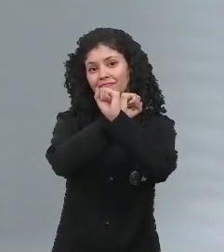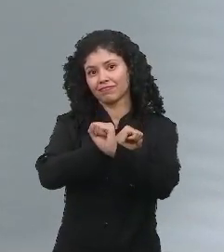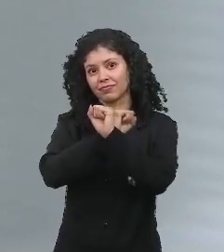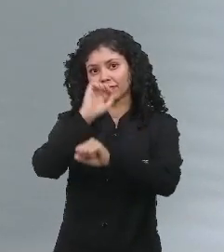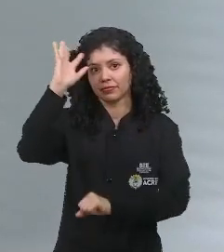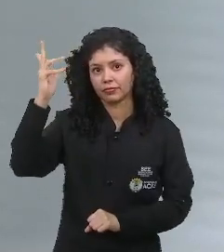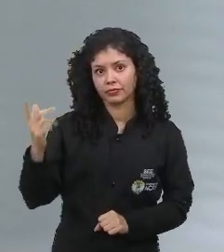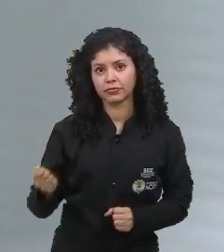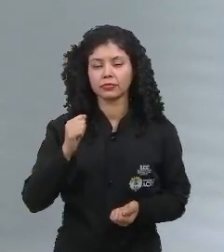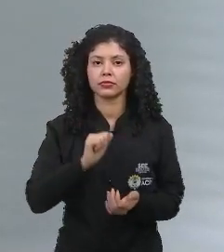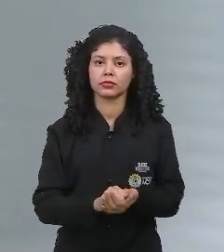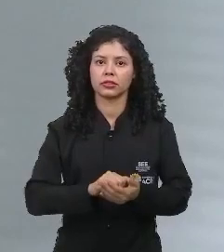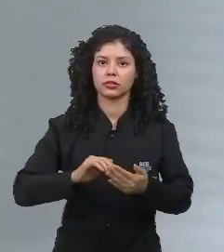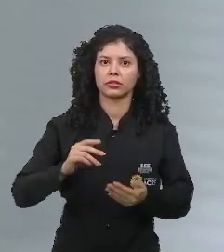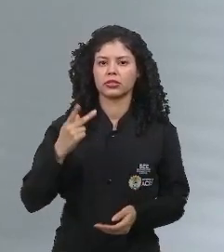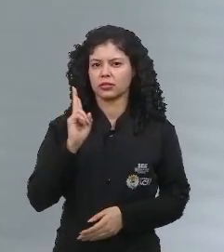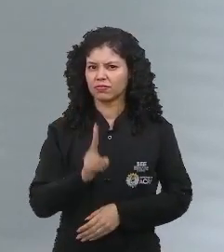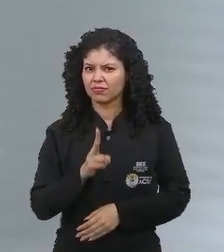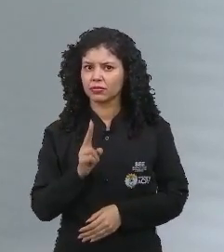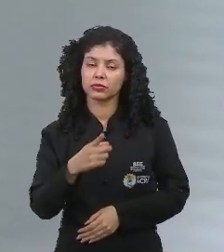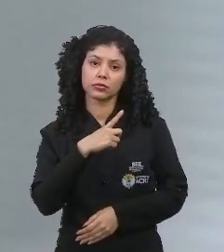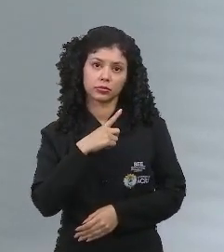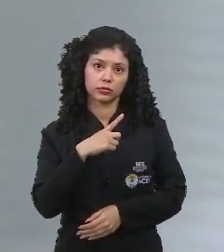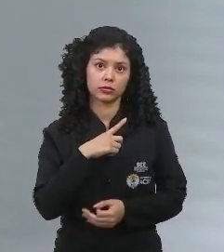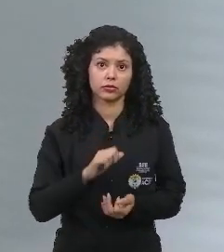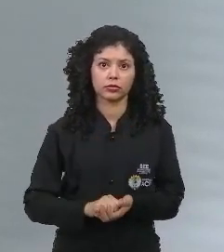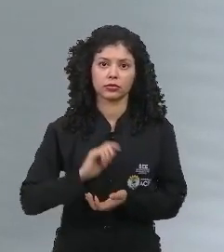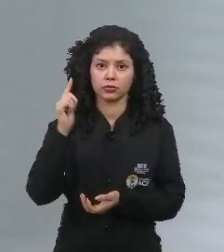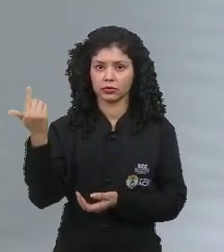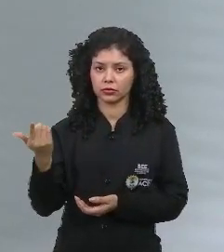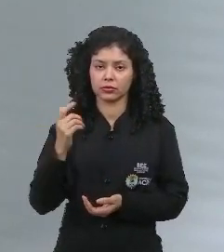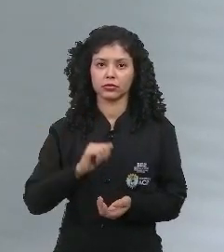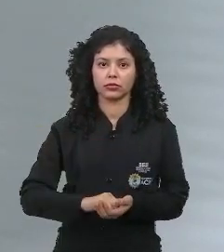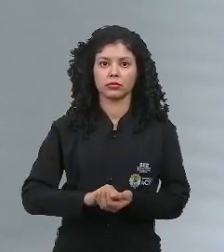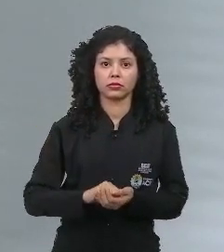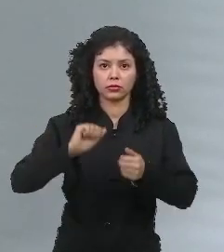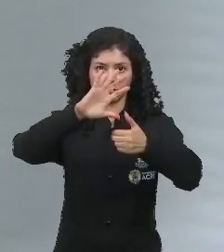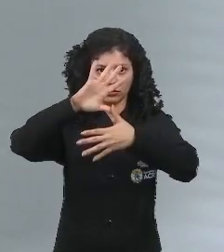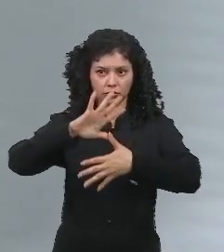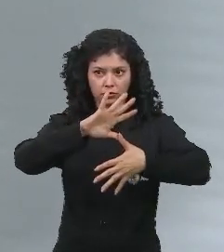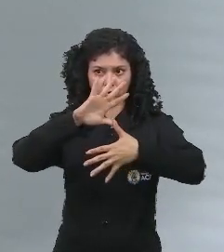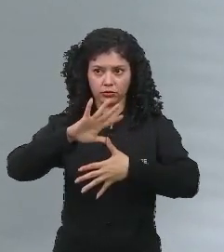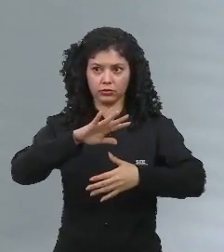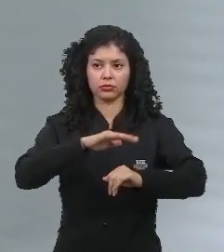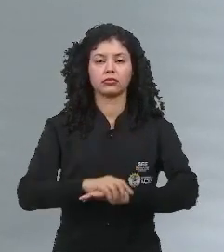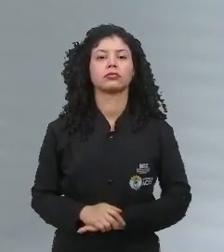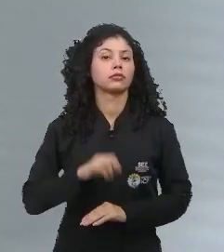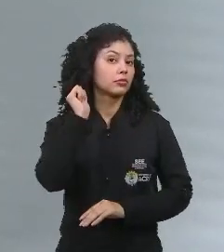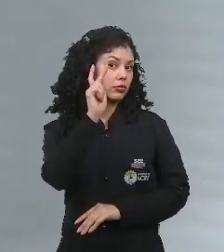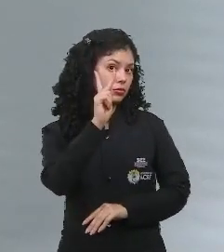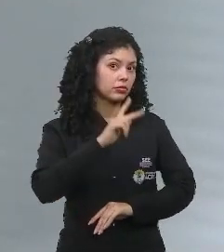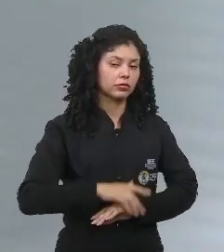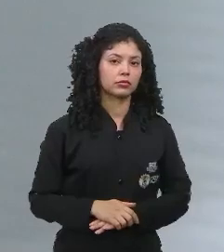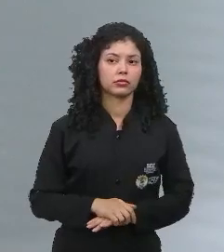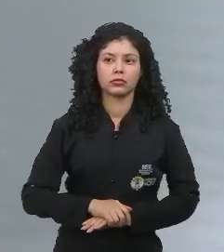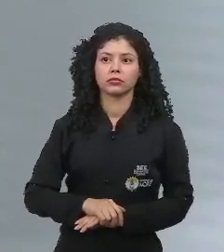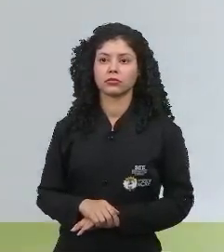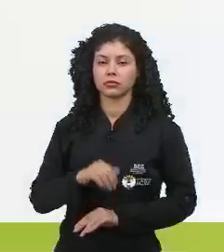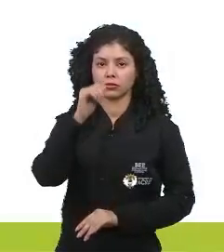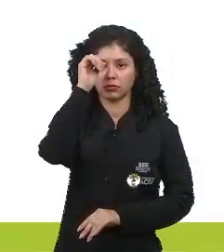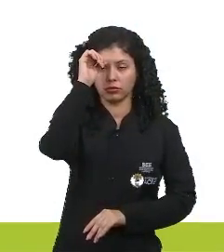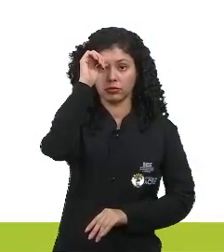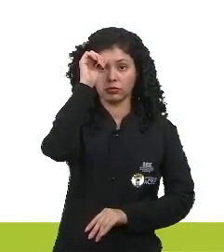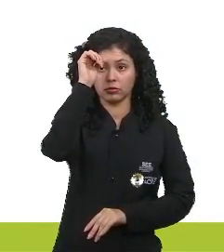africana durou muito mais do que no restante da América. Isso é importante vocês saberem, ok?